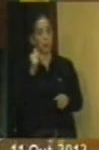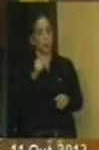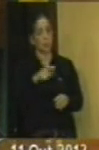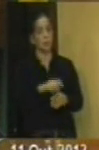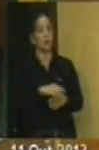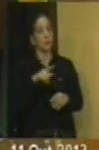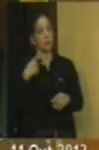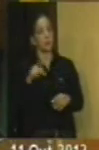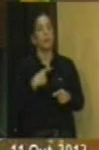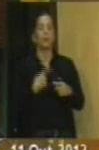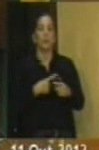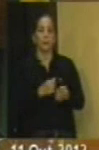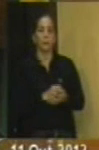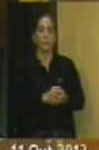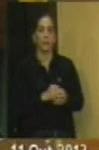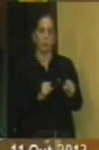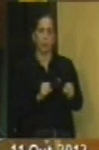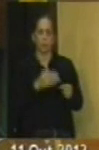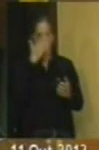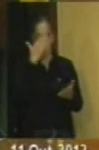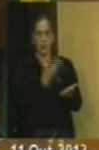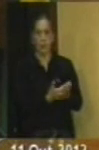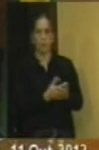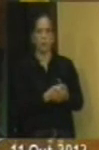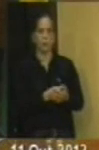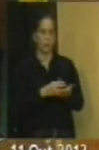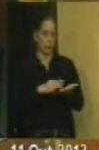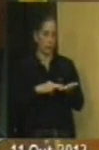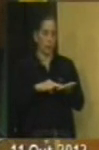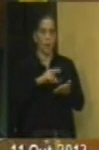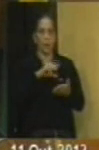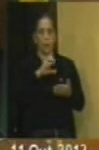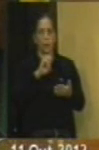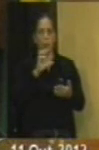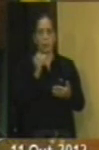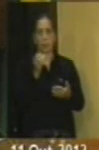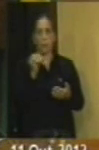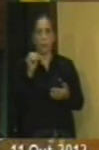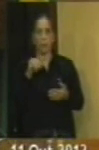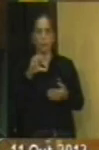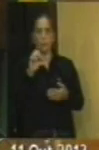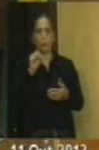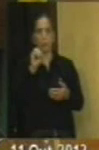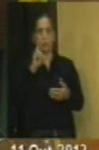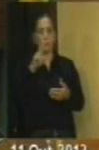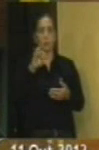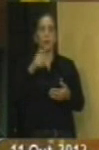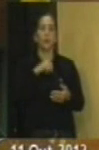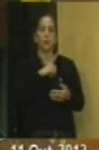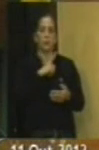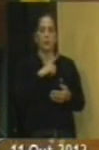cuidado porque pode ter certeza que o tamanho ea quantidade do recheio foram 600 votos que seu sogro teve